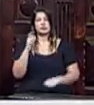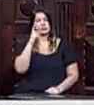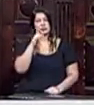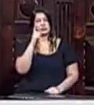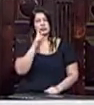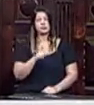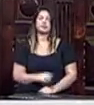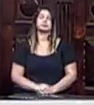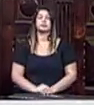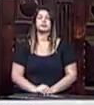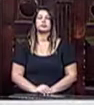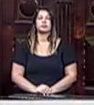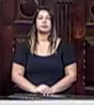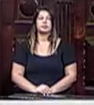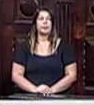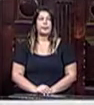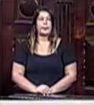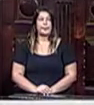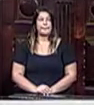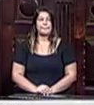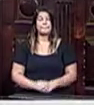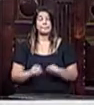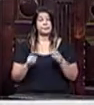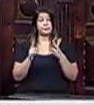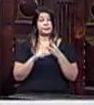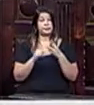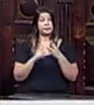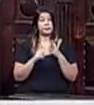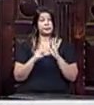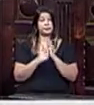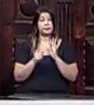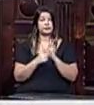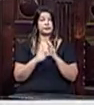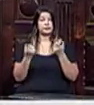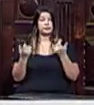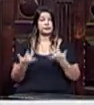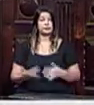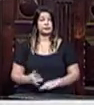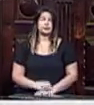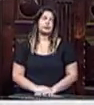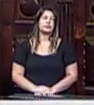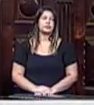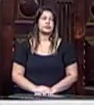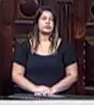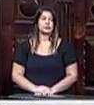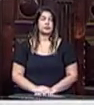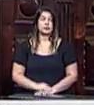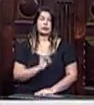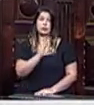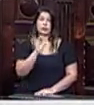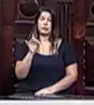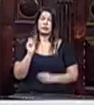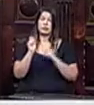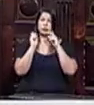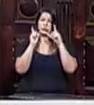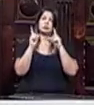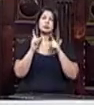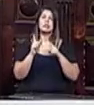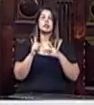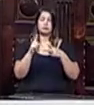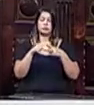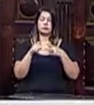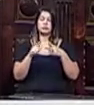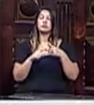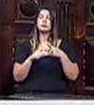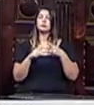Paralímpicos 2016. O artigo 3º. As autoridades competentes editarão os atos normativos